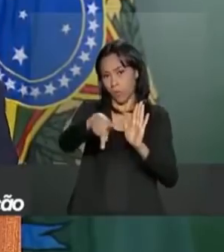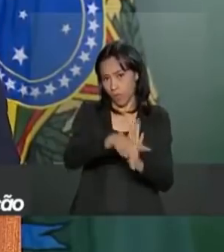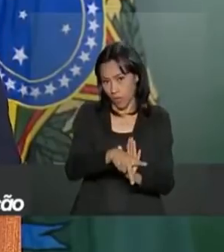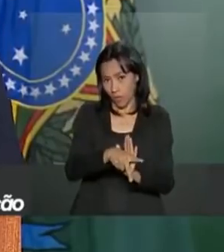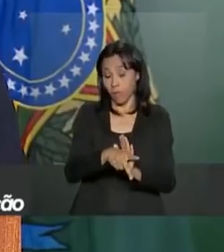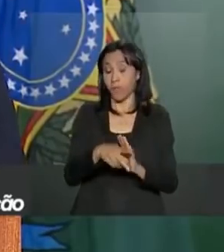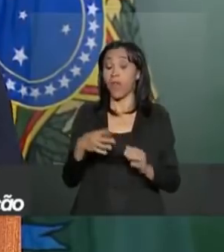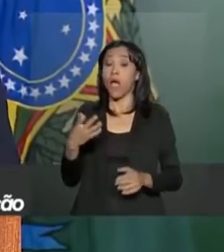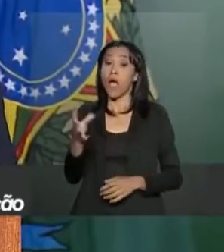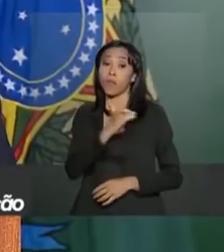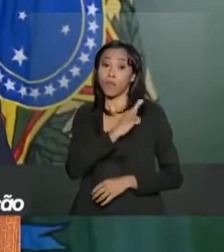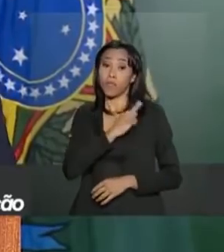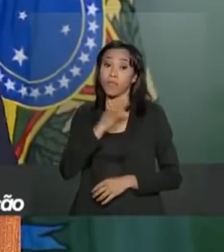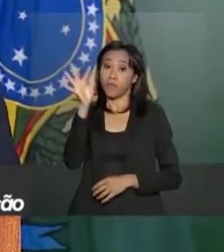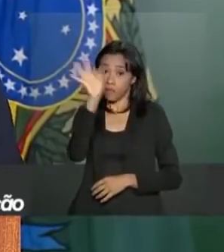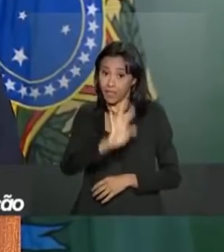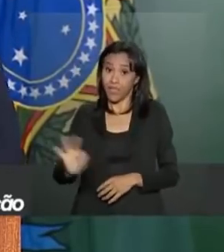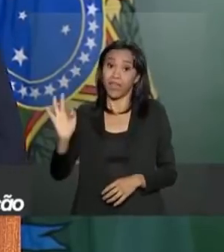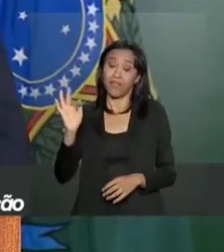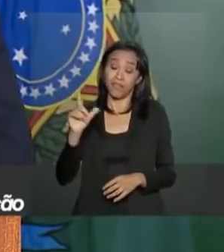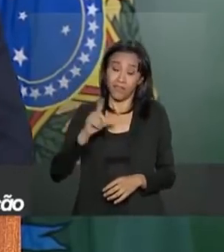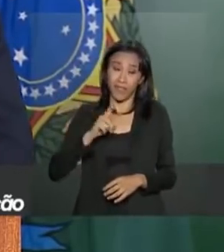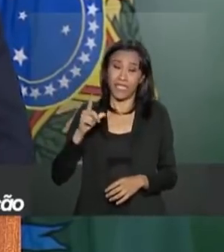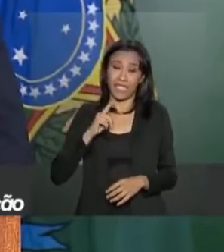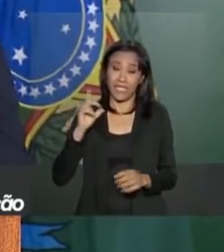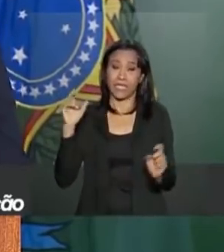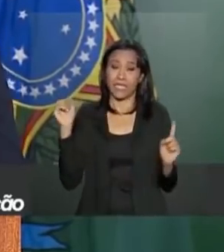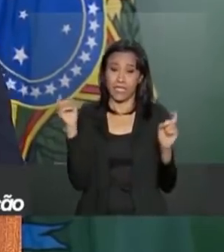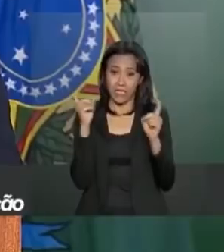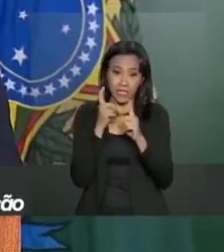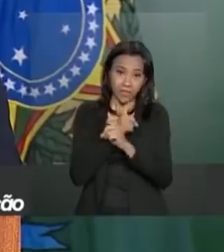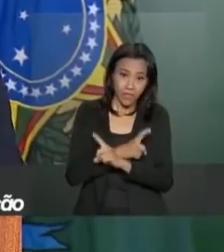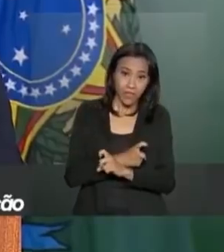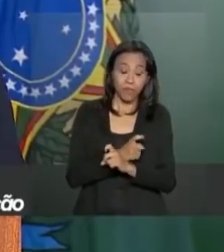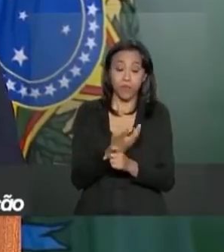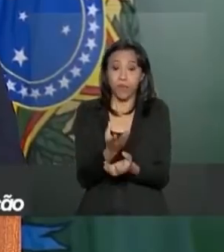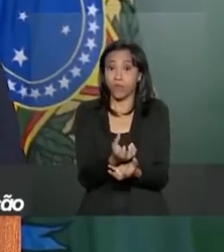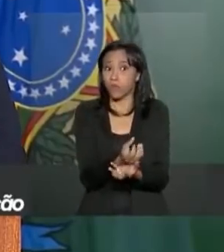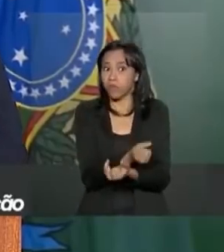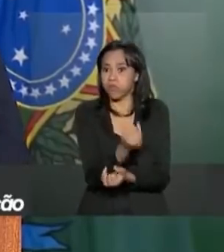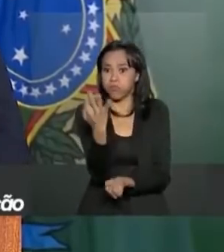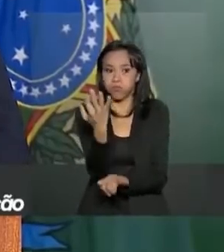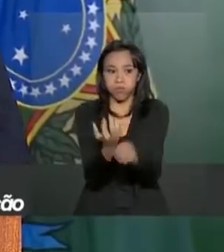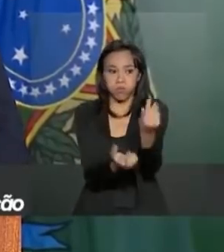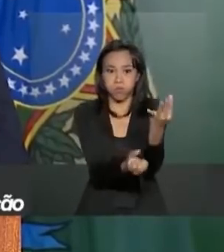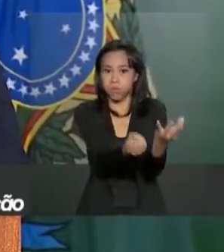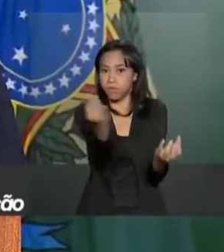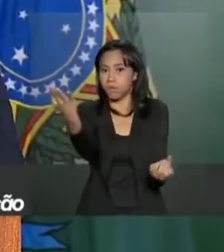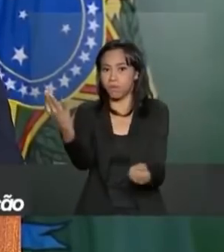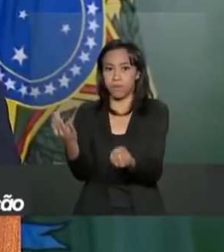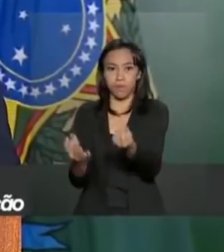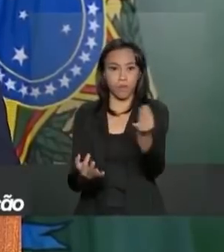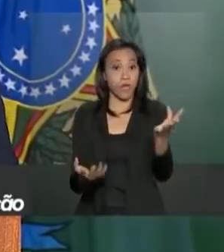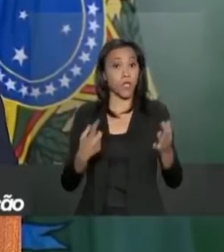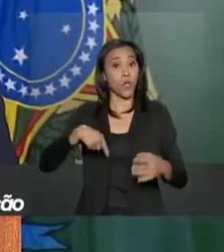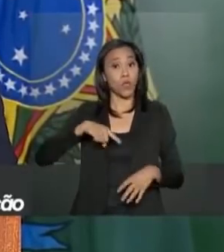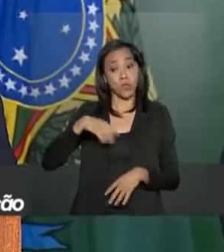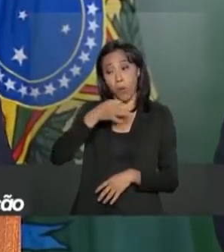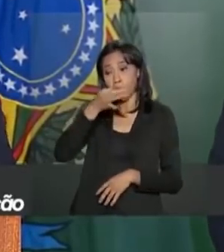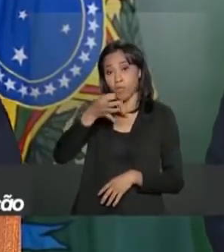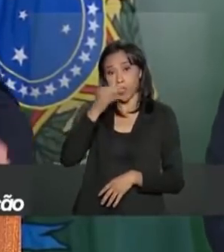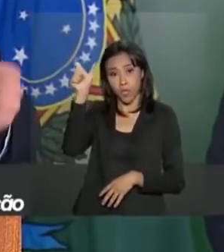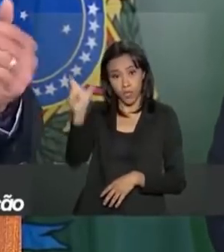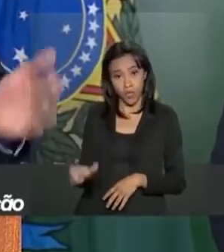séria teria sérias dificuldades para absorver a demanda nós estamos sugerindo ao Senhor Ministro da Justiça